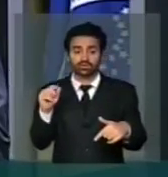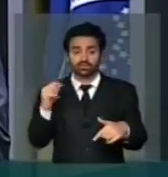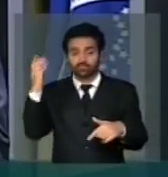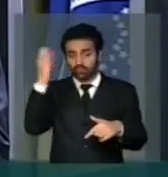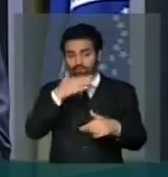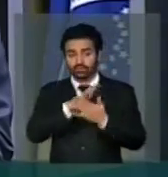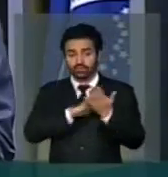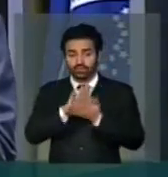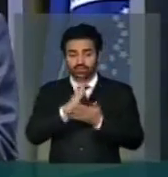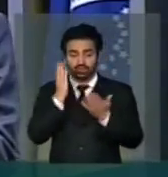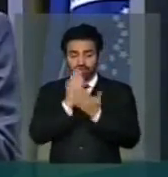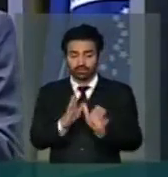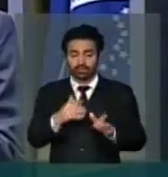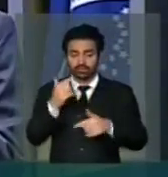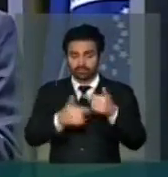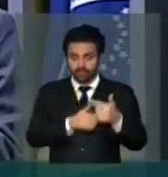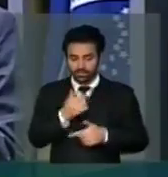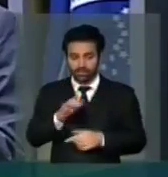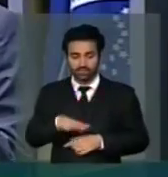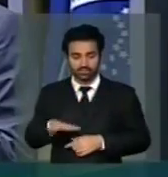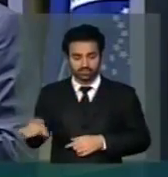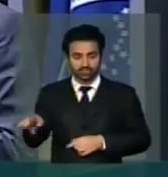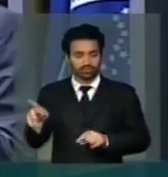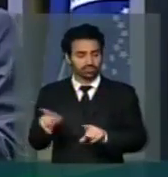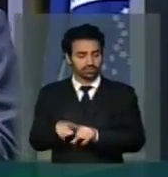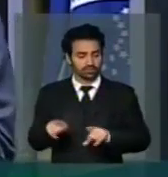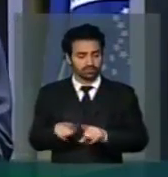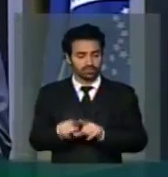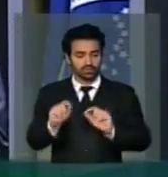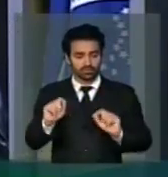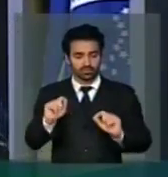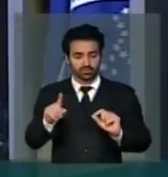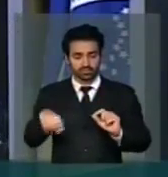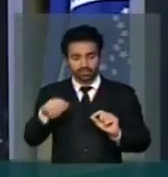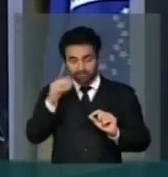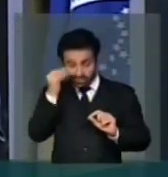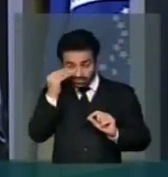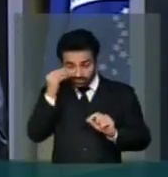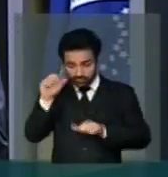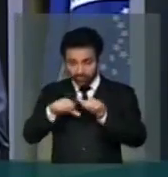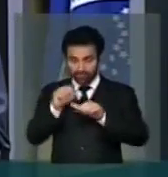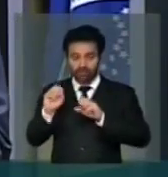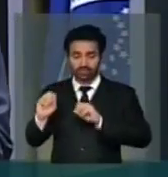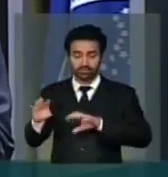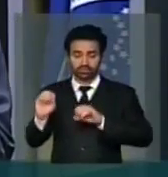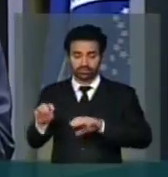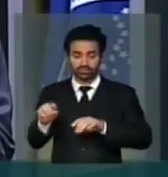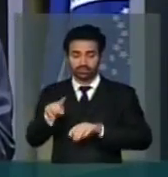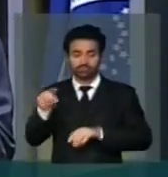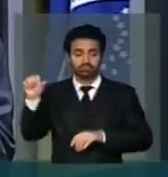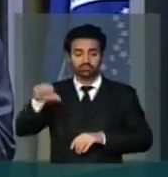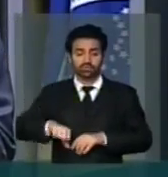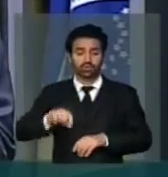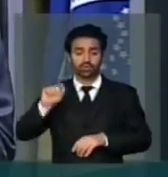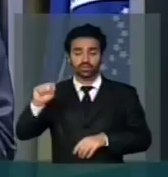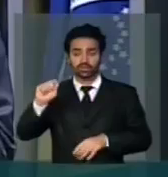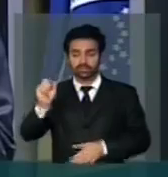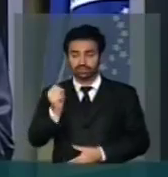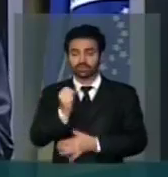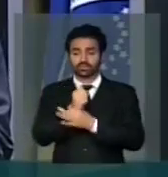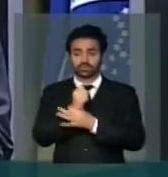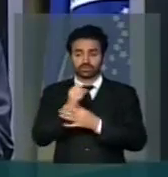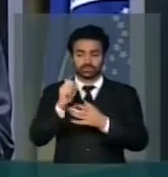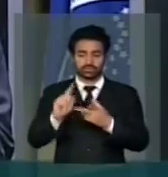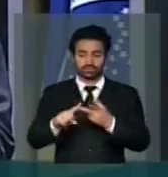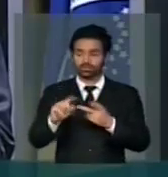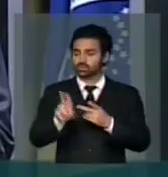erradicação do trabalho infantil, nem de reparo das deficiências da educação. Piores ainda são os números da segurança, do